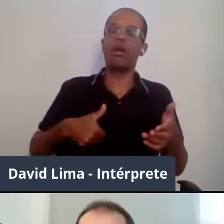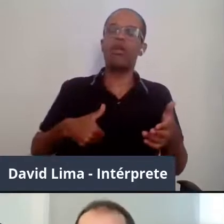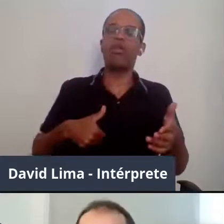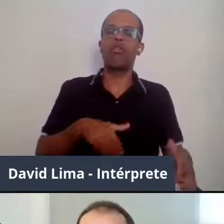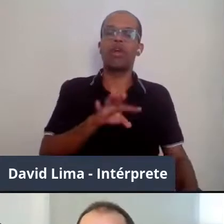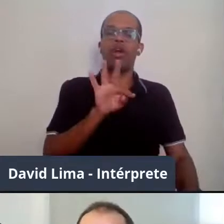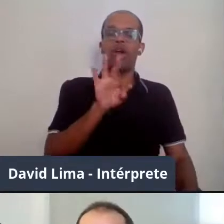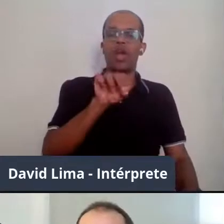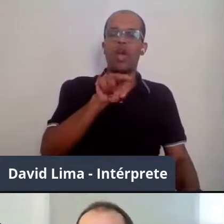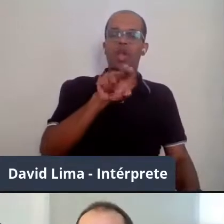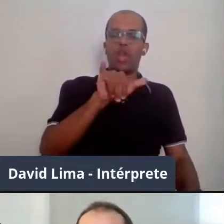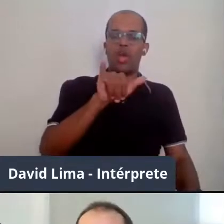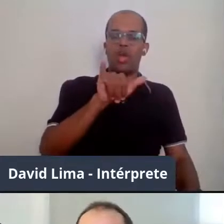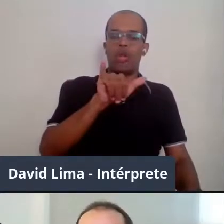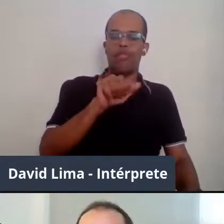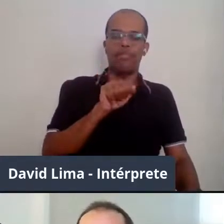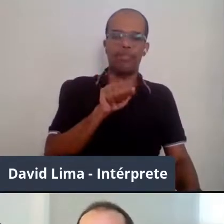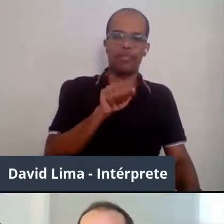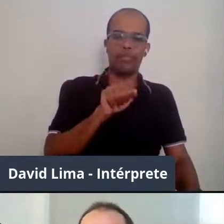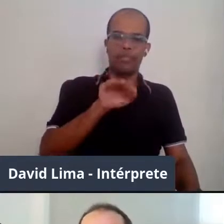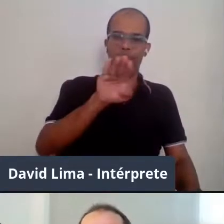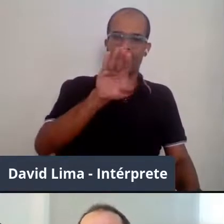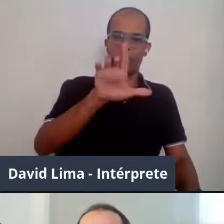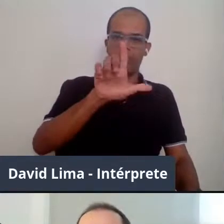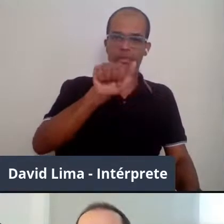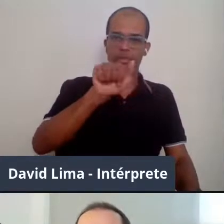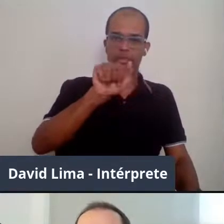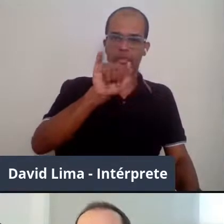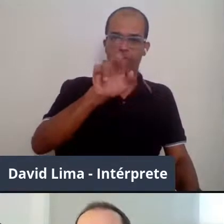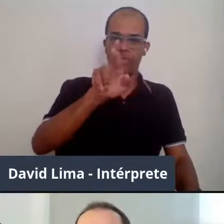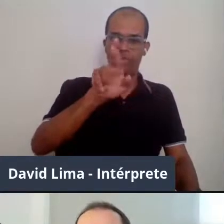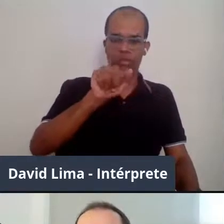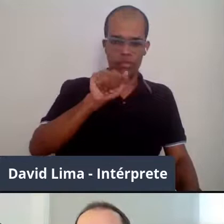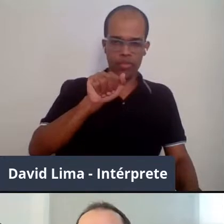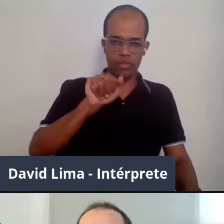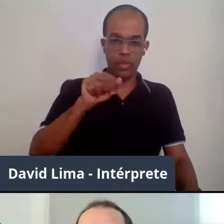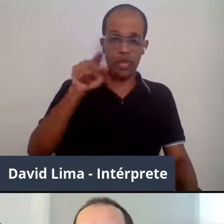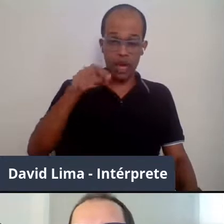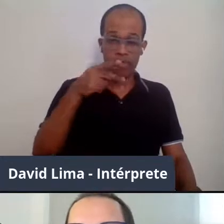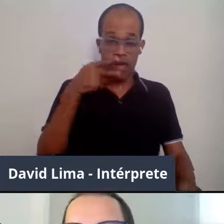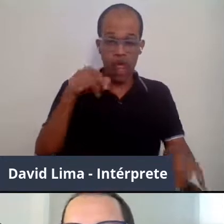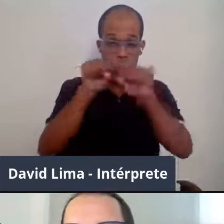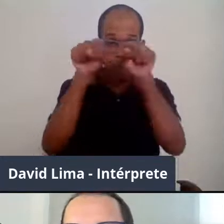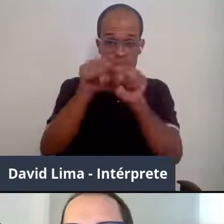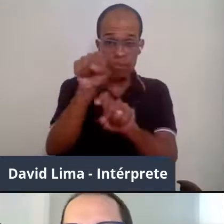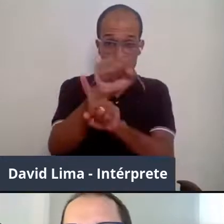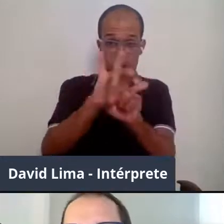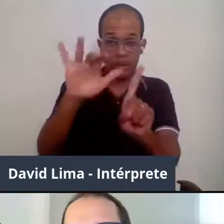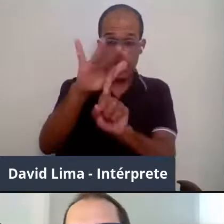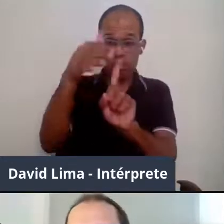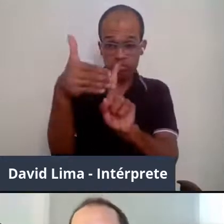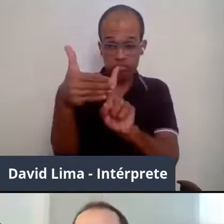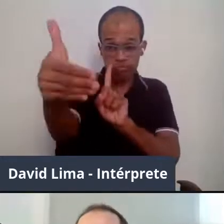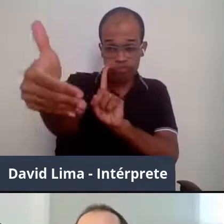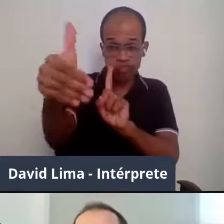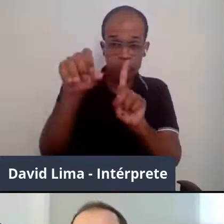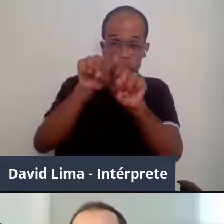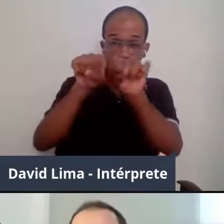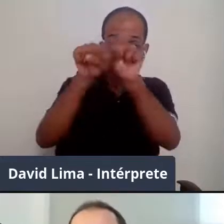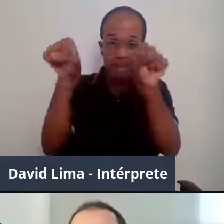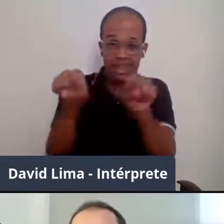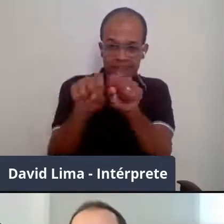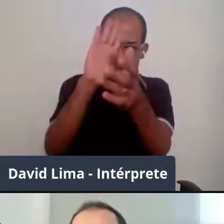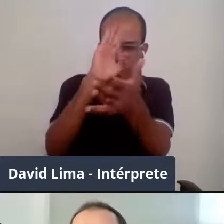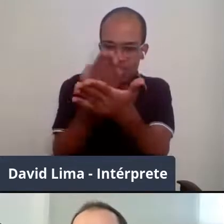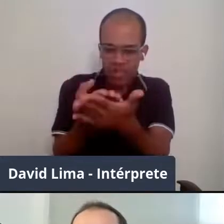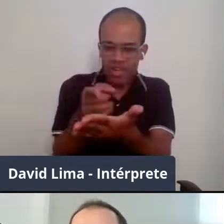Então, o Giddens, ele coloca a confiança como um sistema social. E a partir desse sistema social de confiança que a gente pode